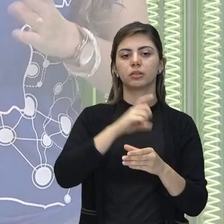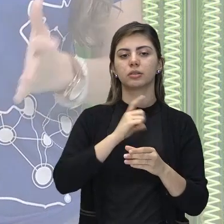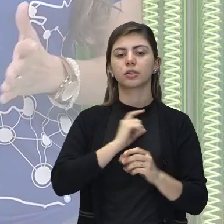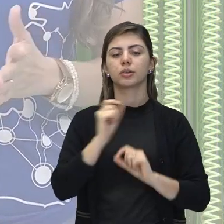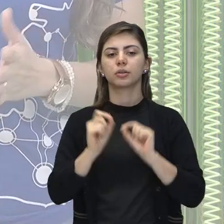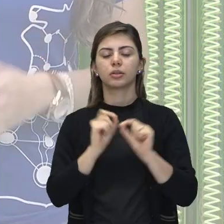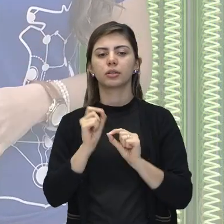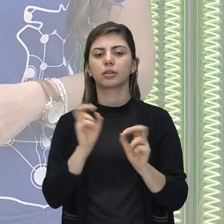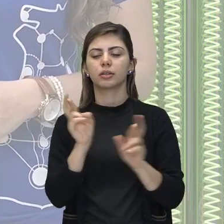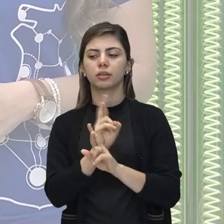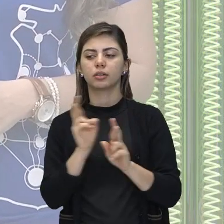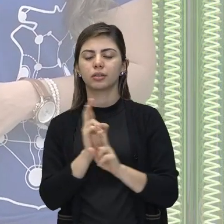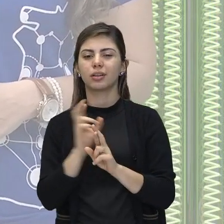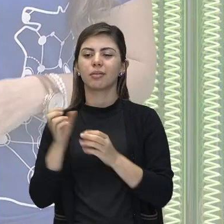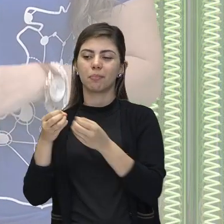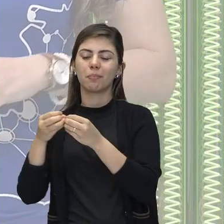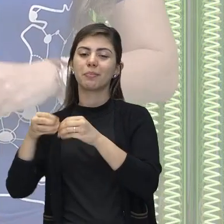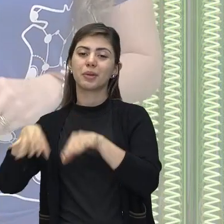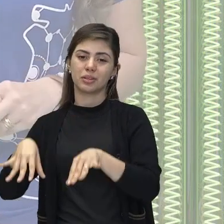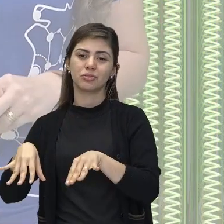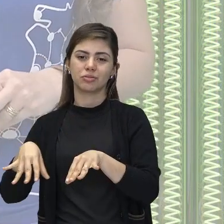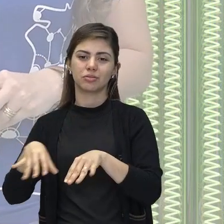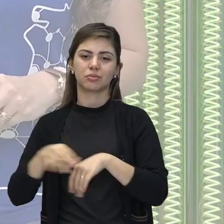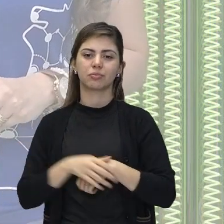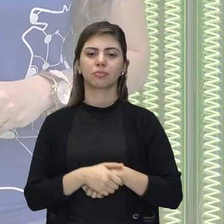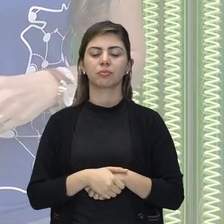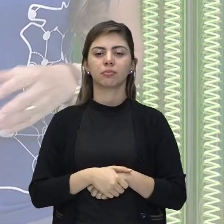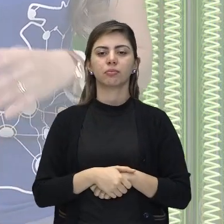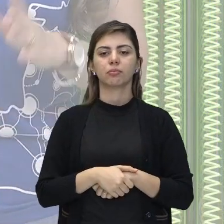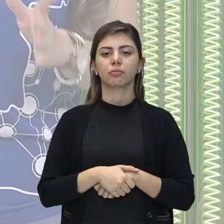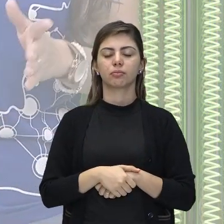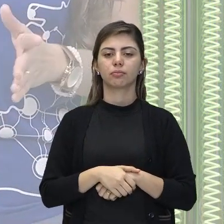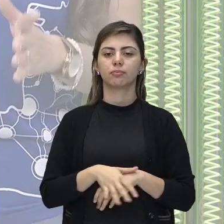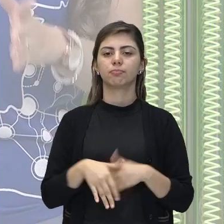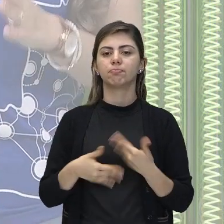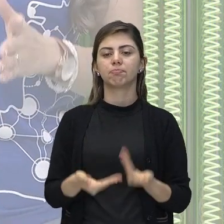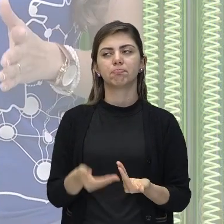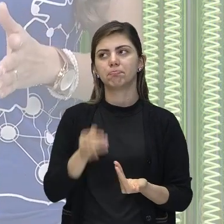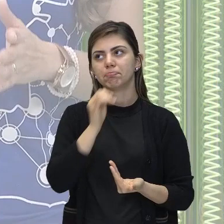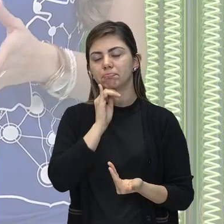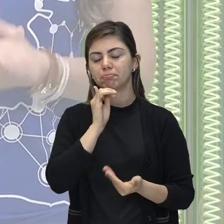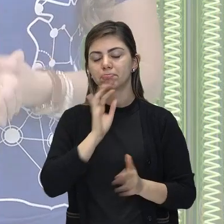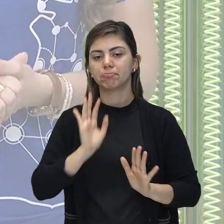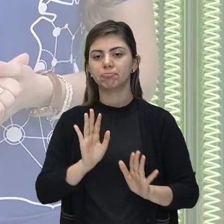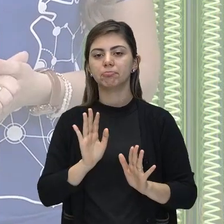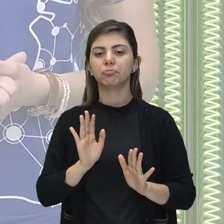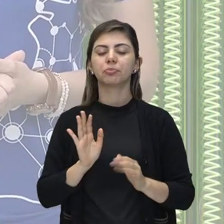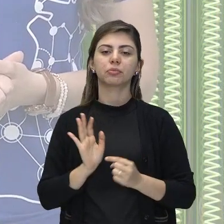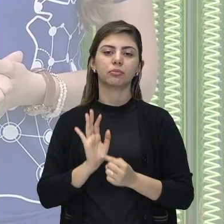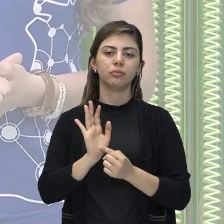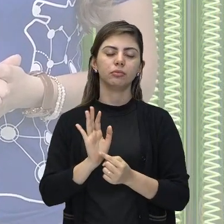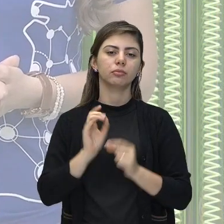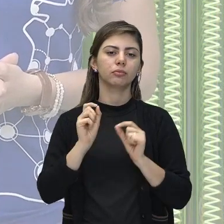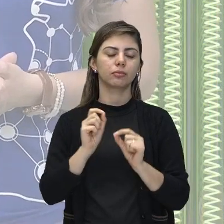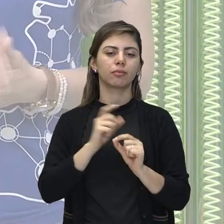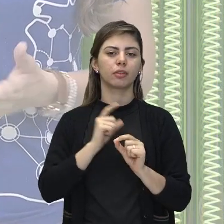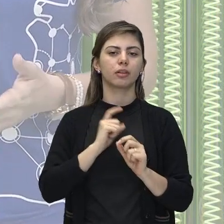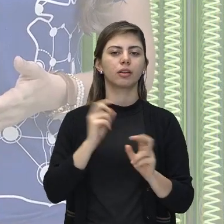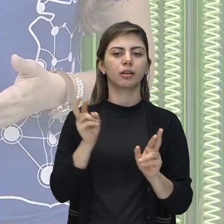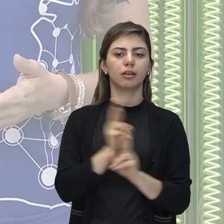seja, um deles vai sair prejudicado, O exemplo básico que a gente tem de